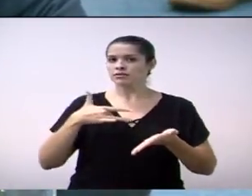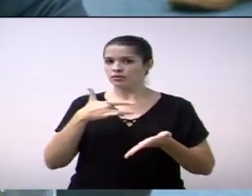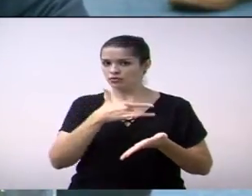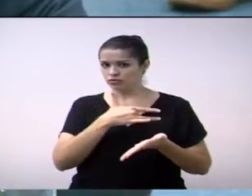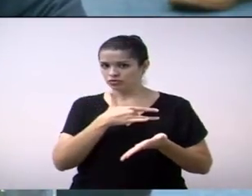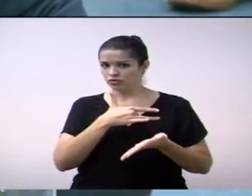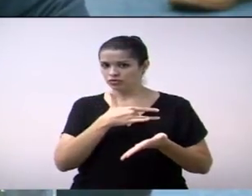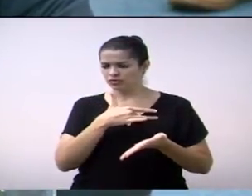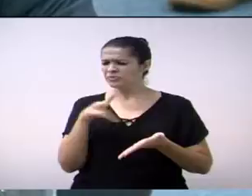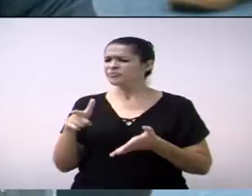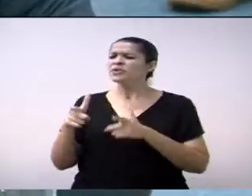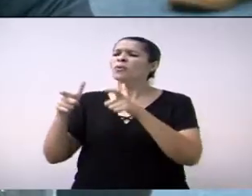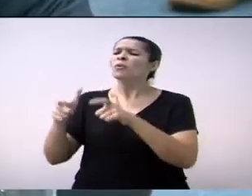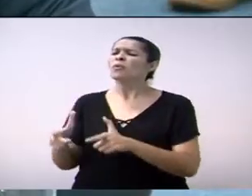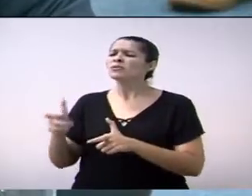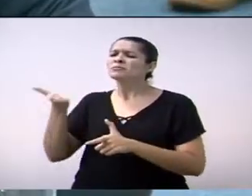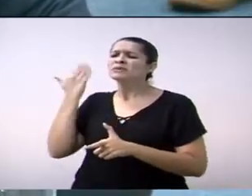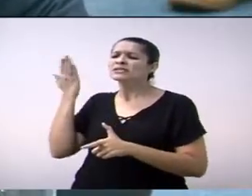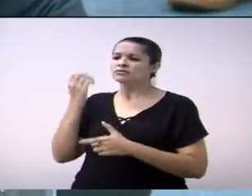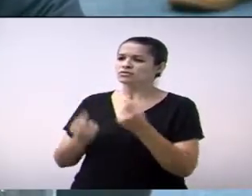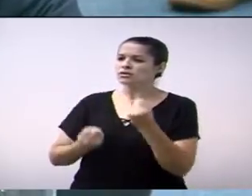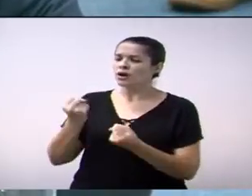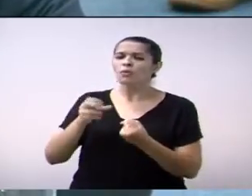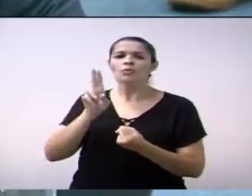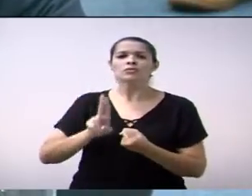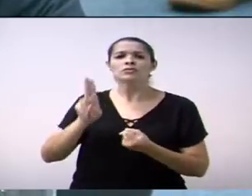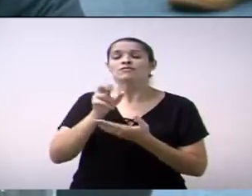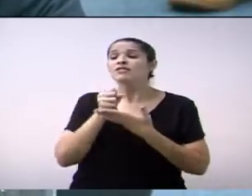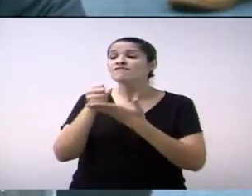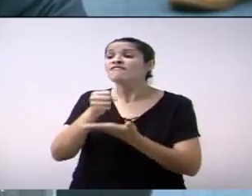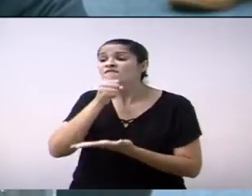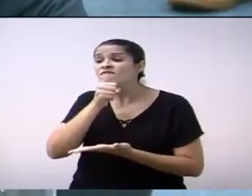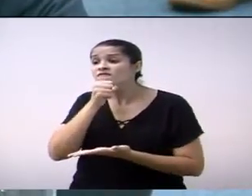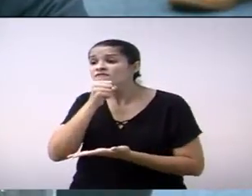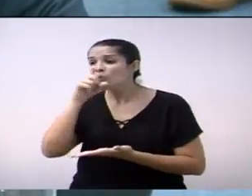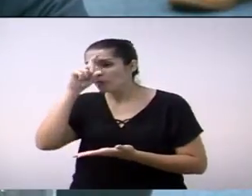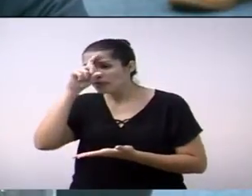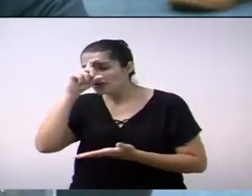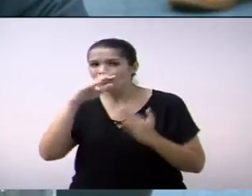que esses carros, né? E lembrando, mais uma vez,